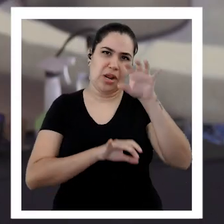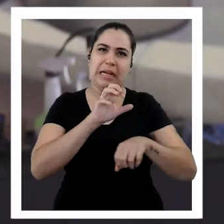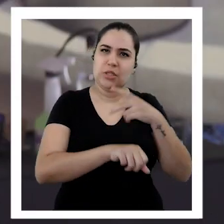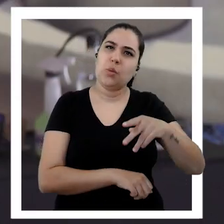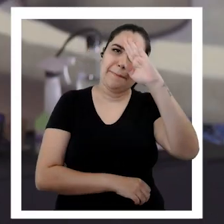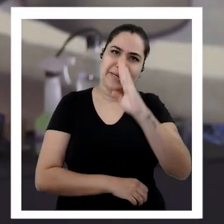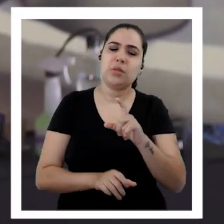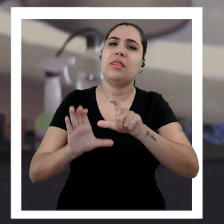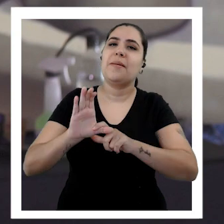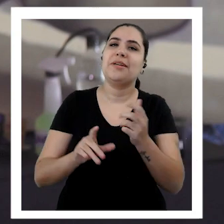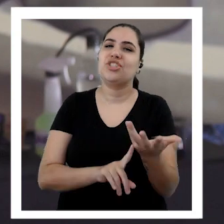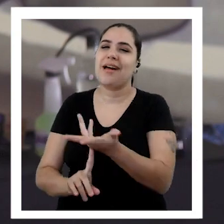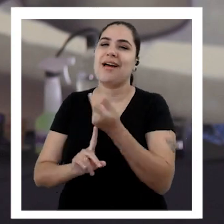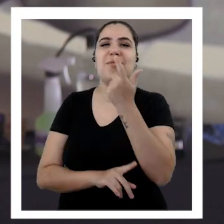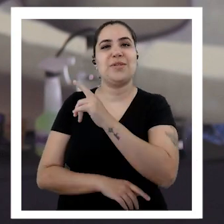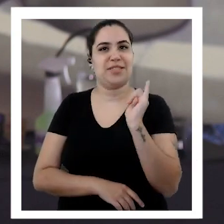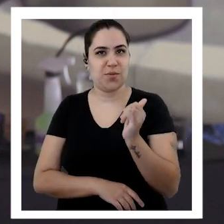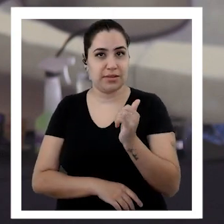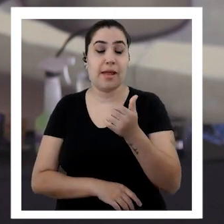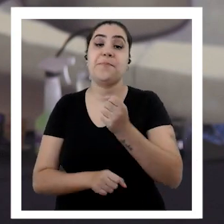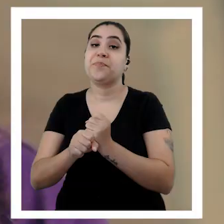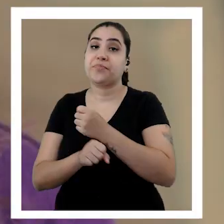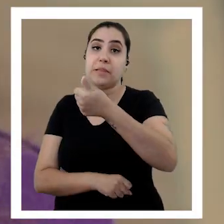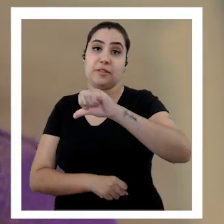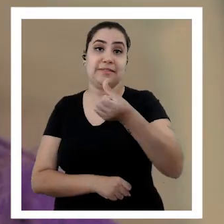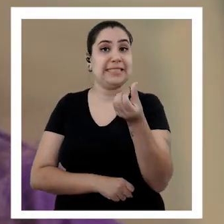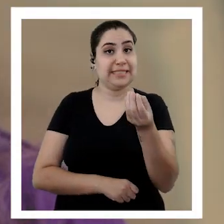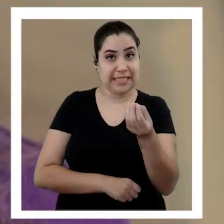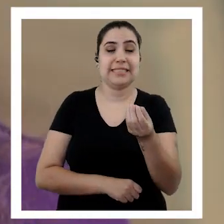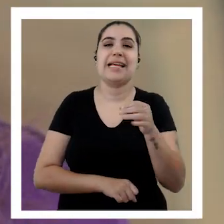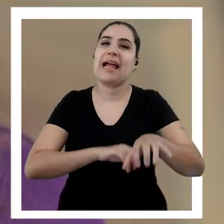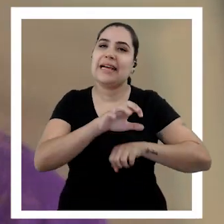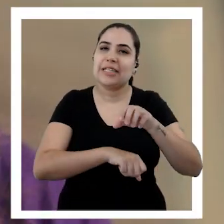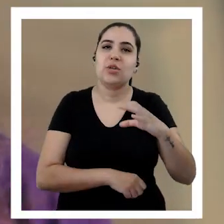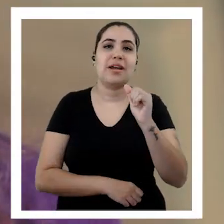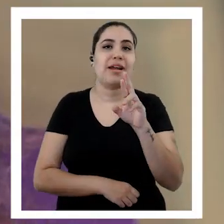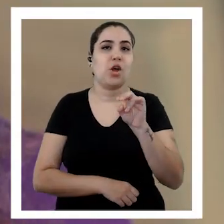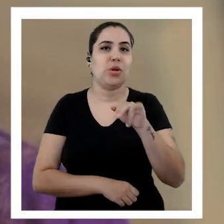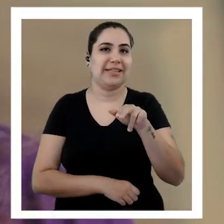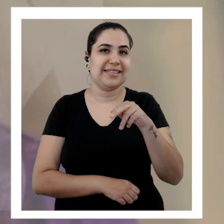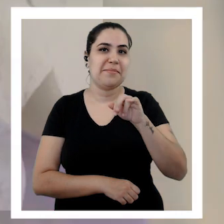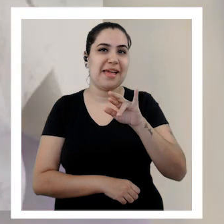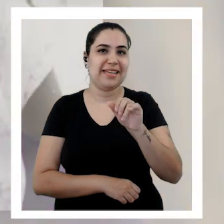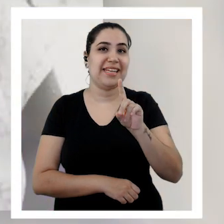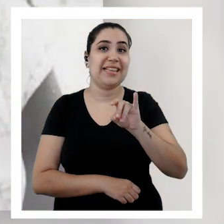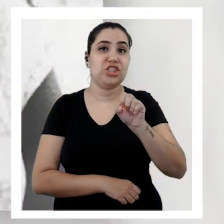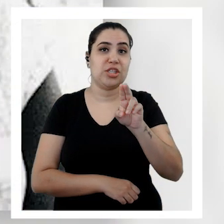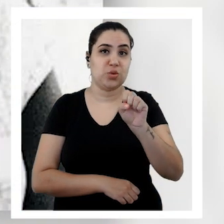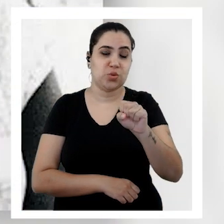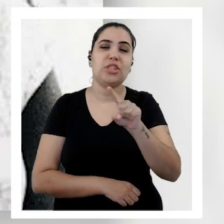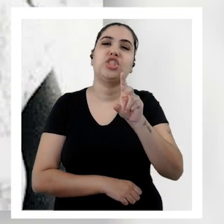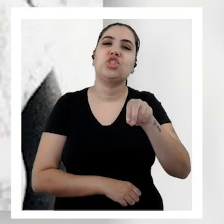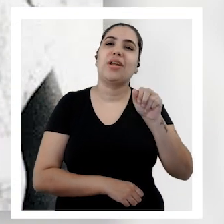catadores no Brasil dependeu da arte para poder ser contada. Em 1960, a catadora Carolina Maria de